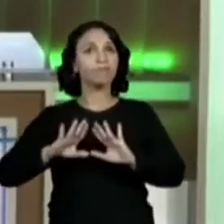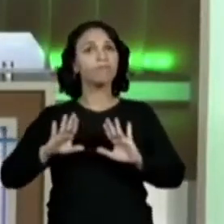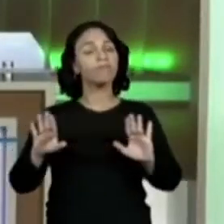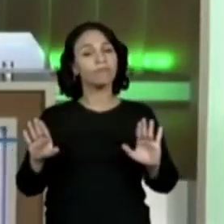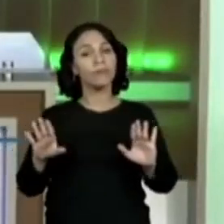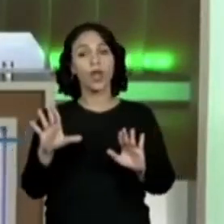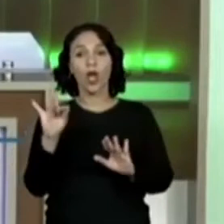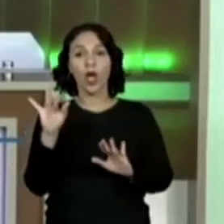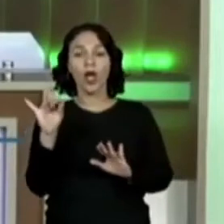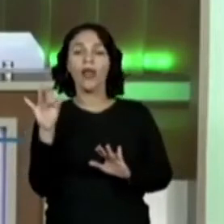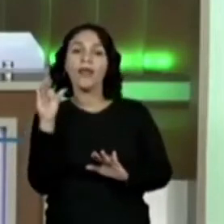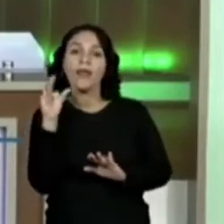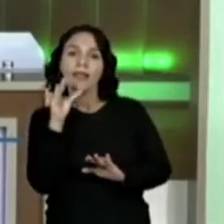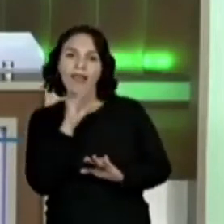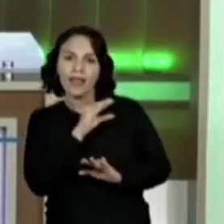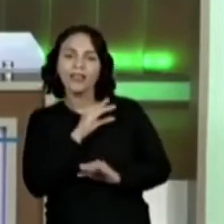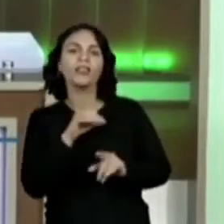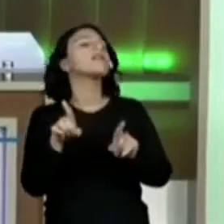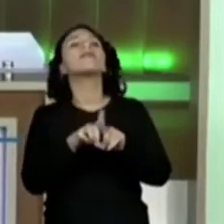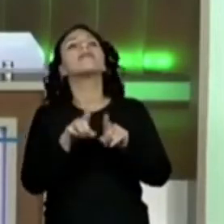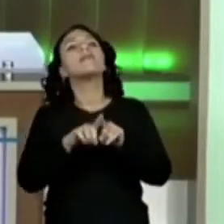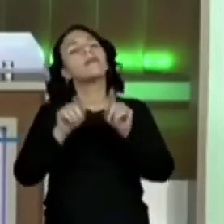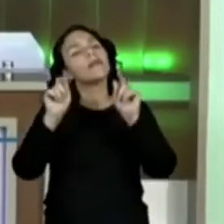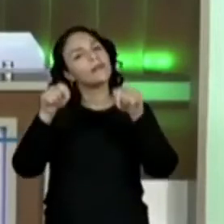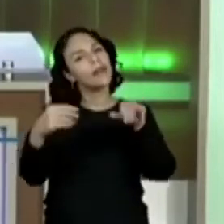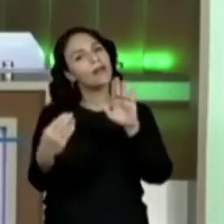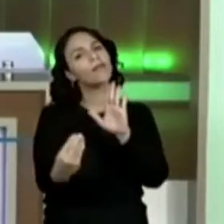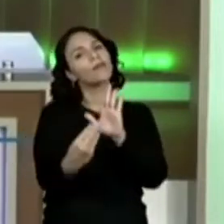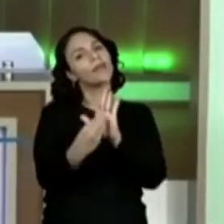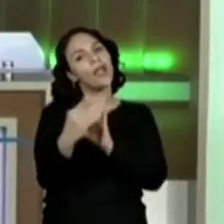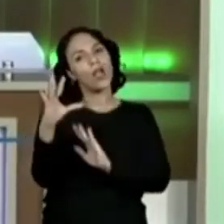cola quente, que pode ser registrada por você também.